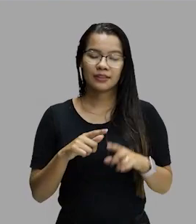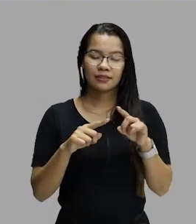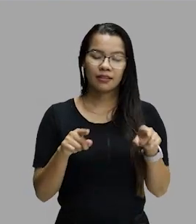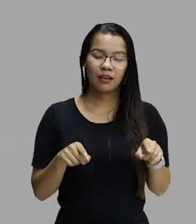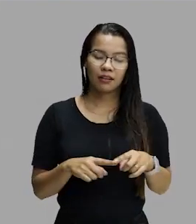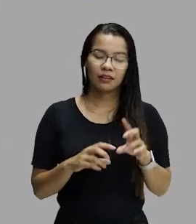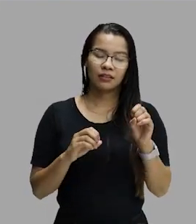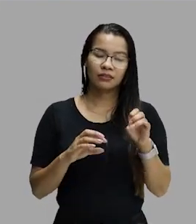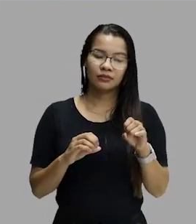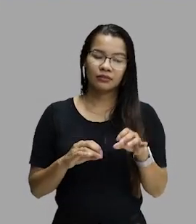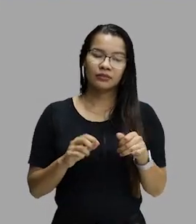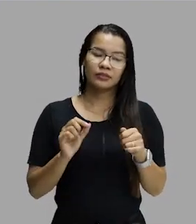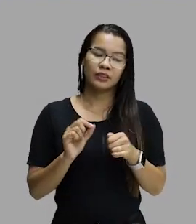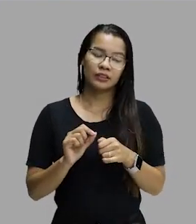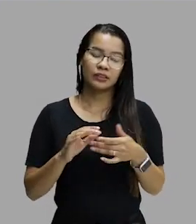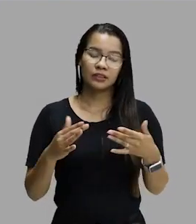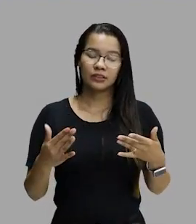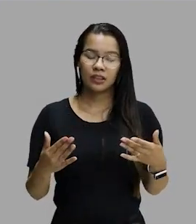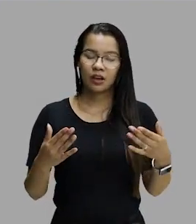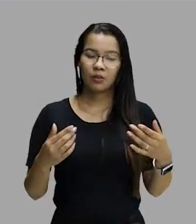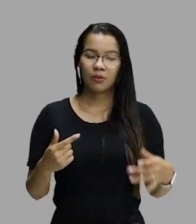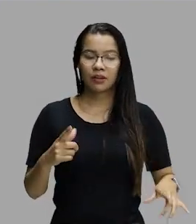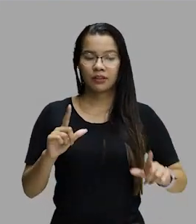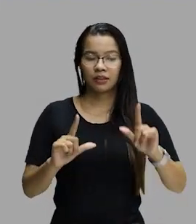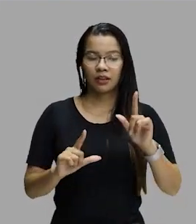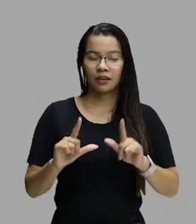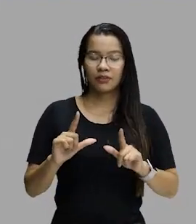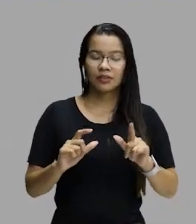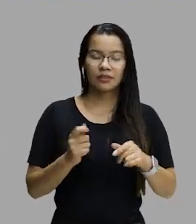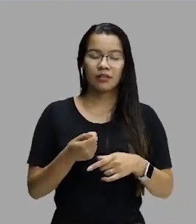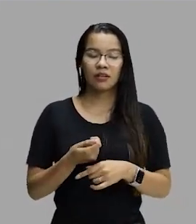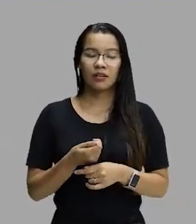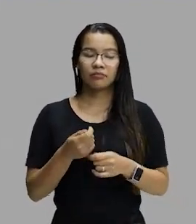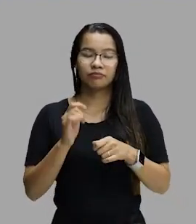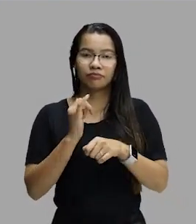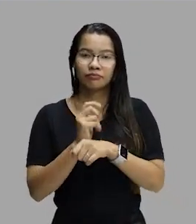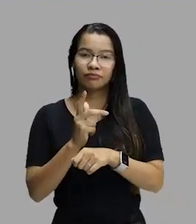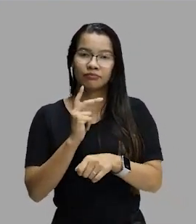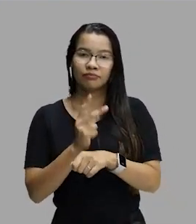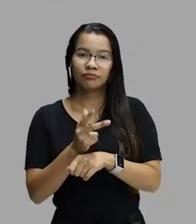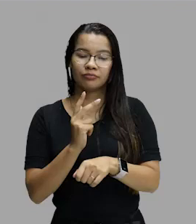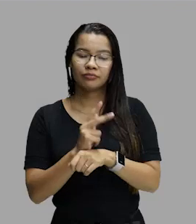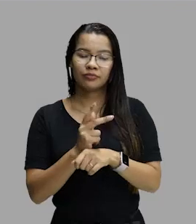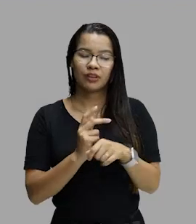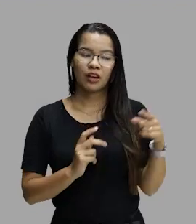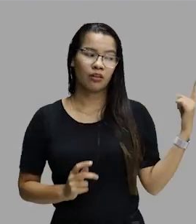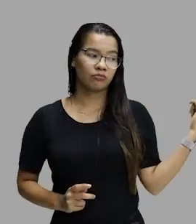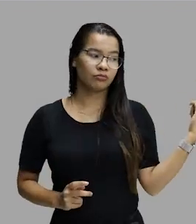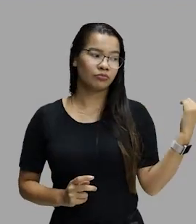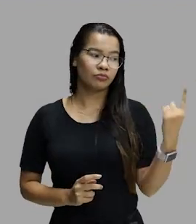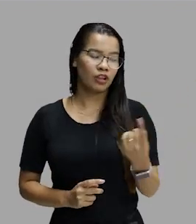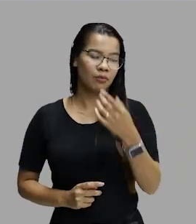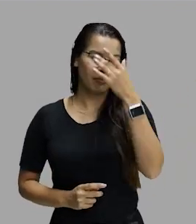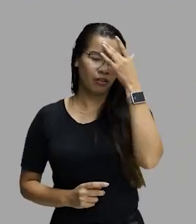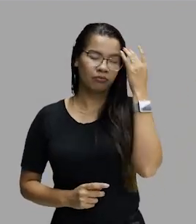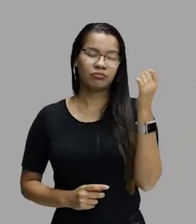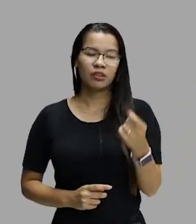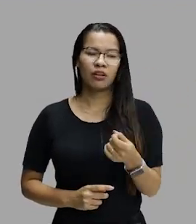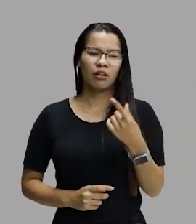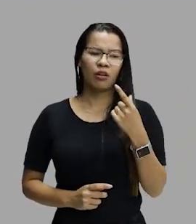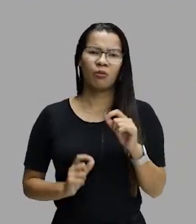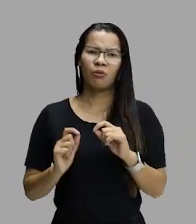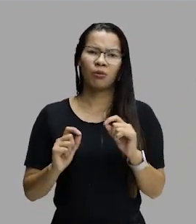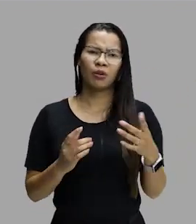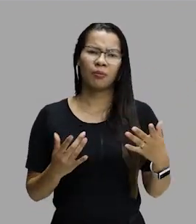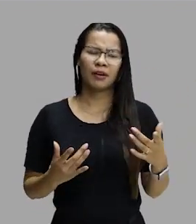tal, fazendo de repente uma gravação, quando de repente entrou um ser estranho na sala. Que ser foi esse?